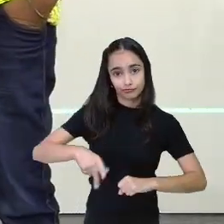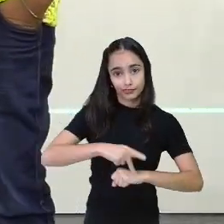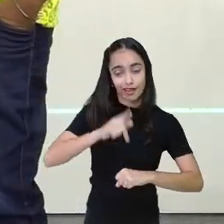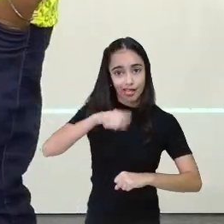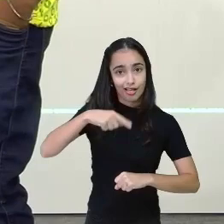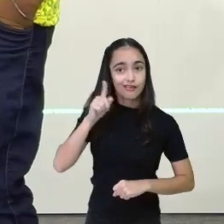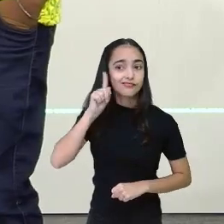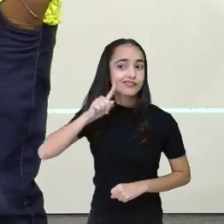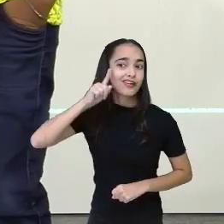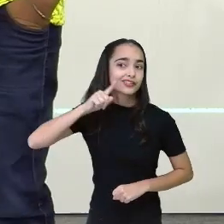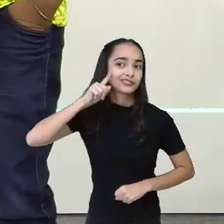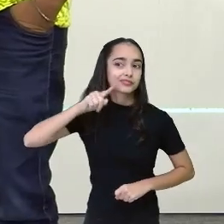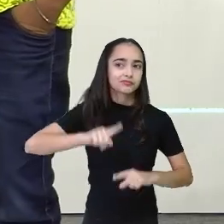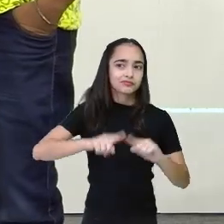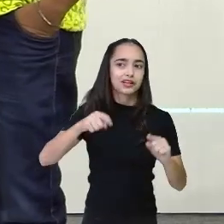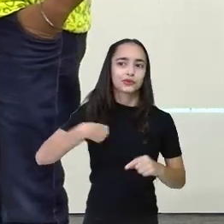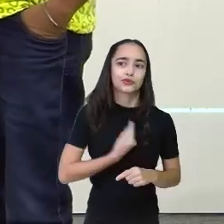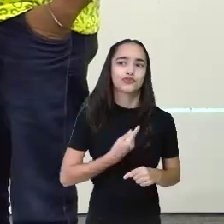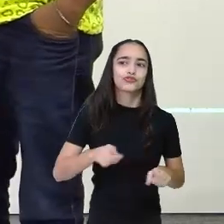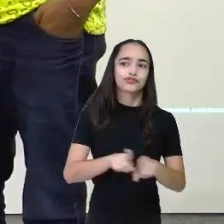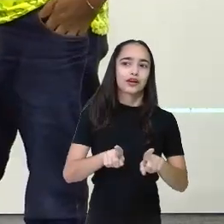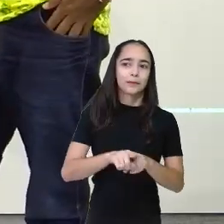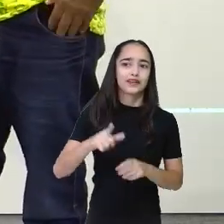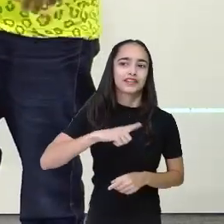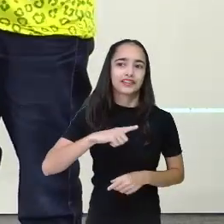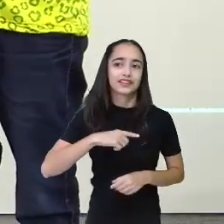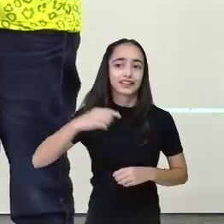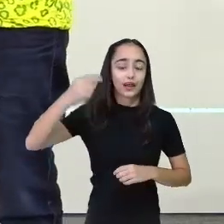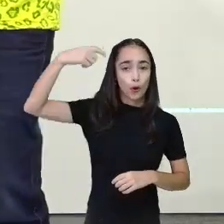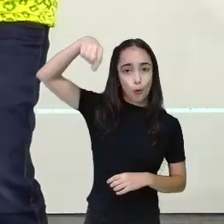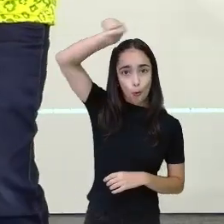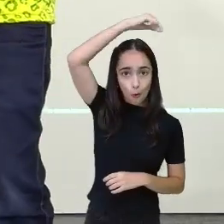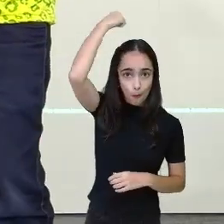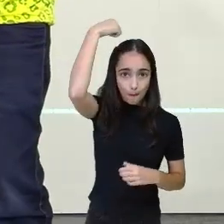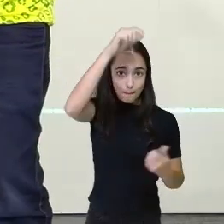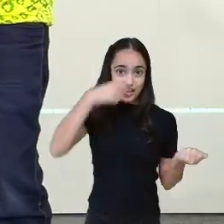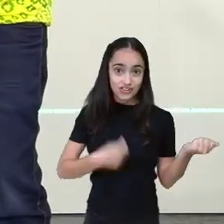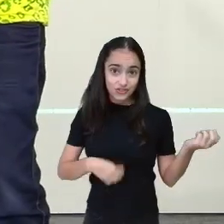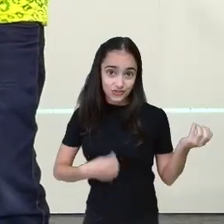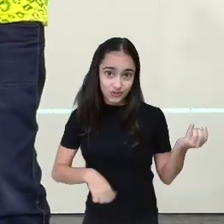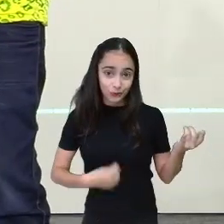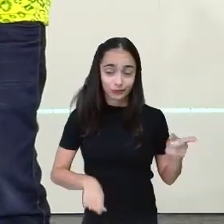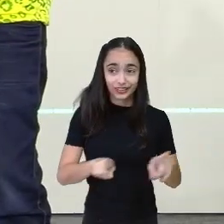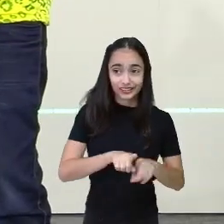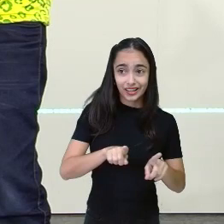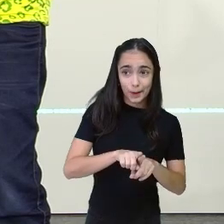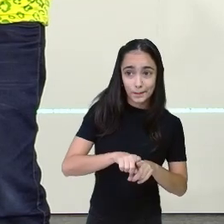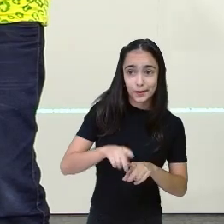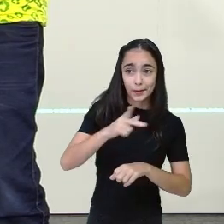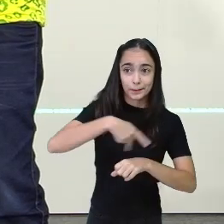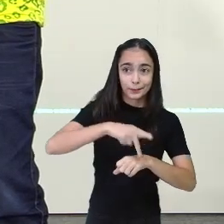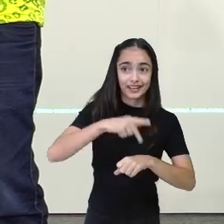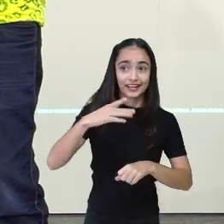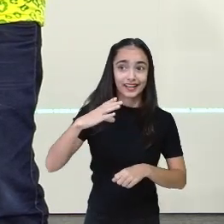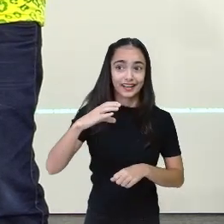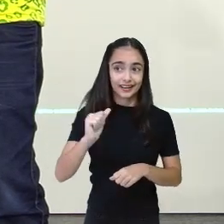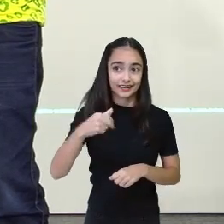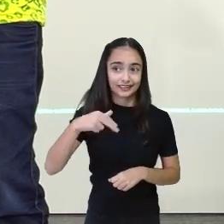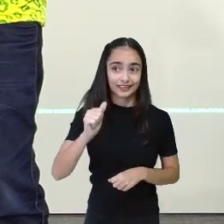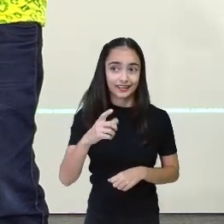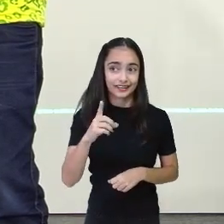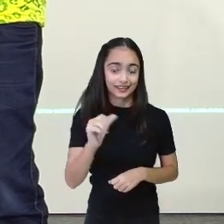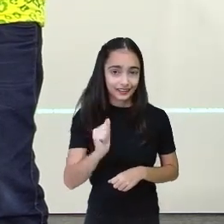Unidos, né? Mas a gente vai ter o México e o Canadá. Por quê? Vamos dividir em grupos. Os Estados Unidos vai ficar com 11 seleções Sim.